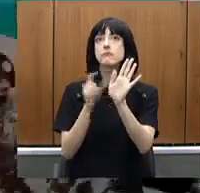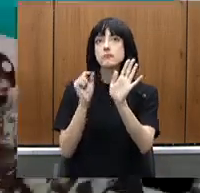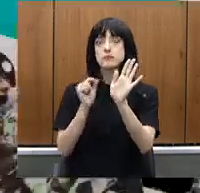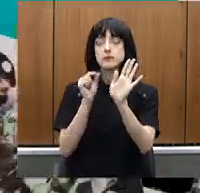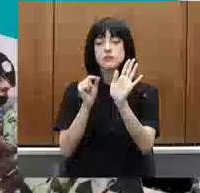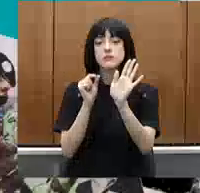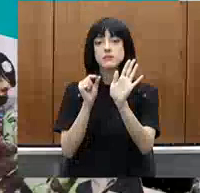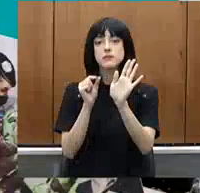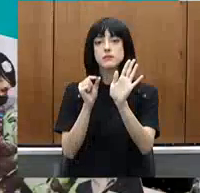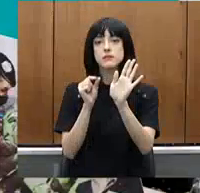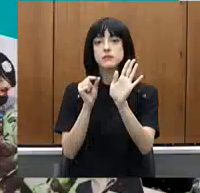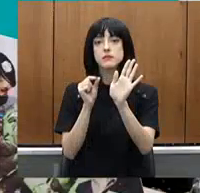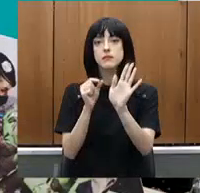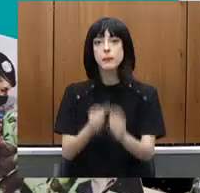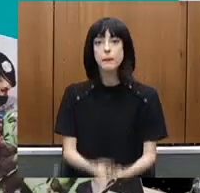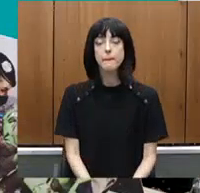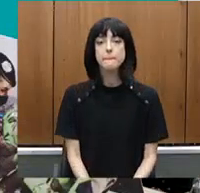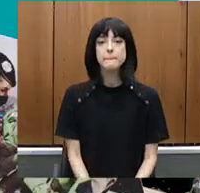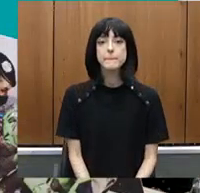37.364